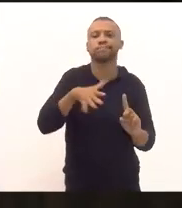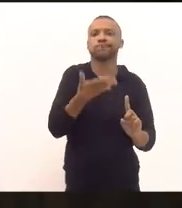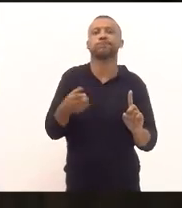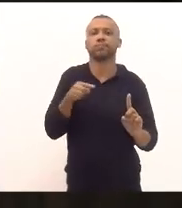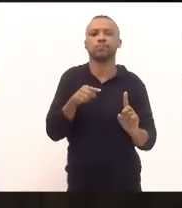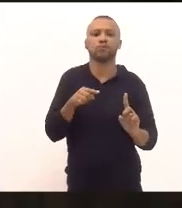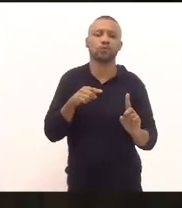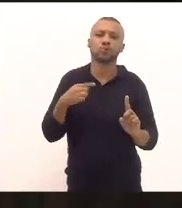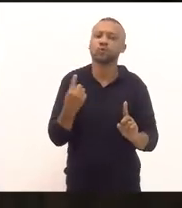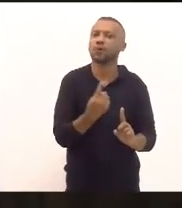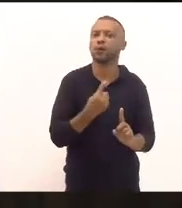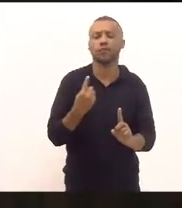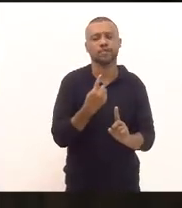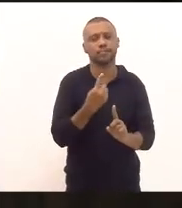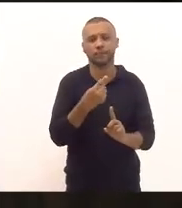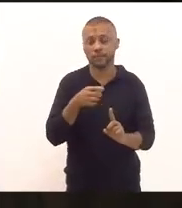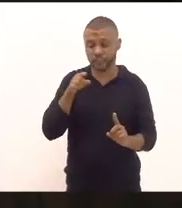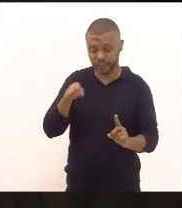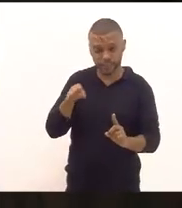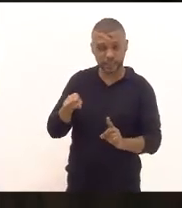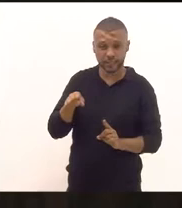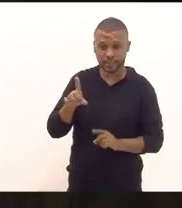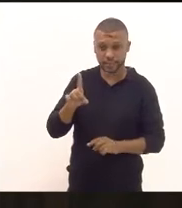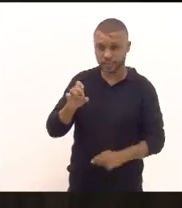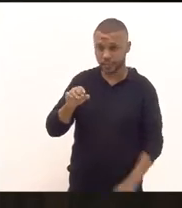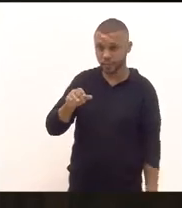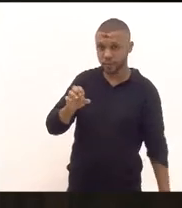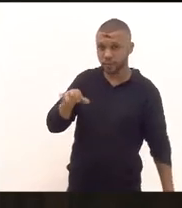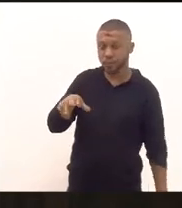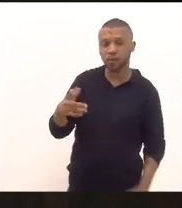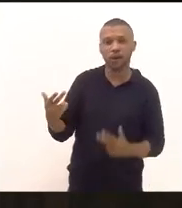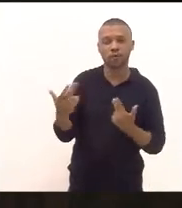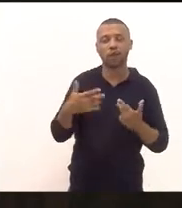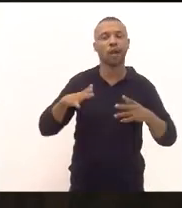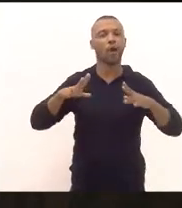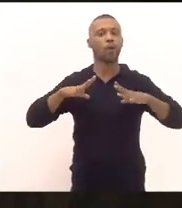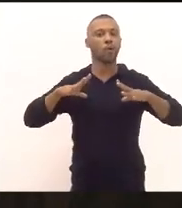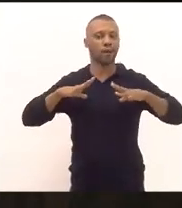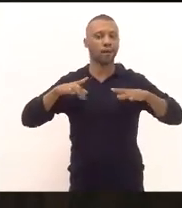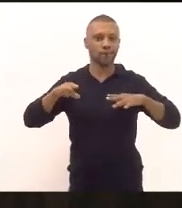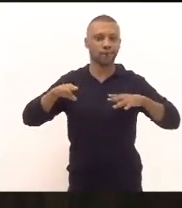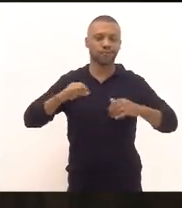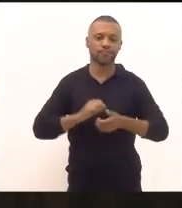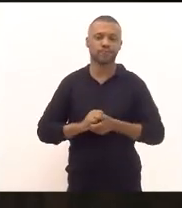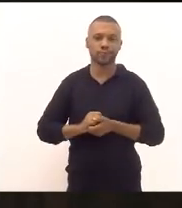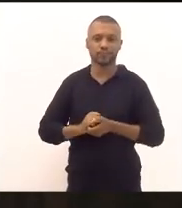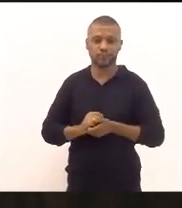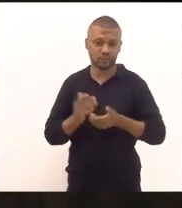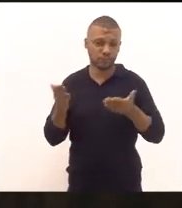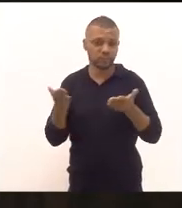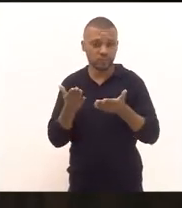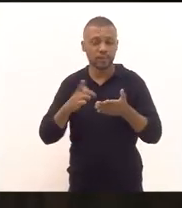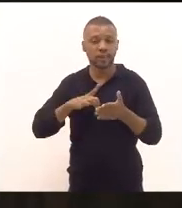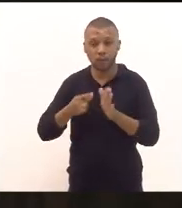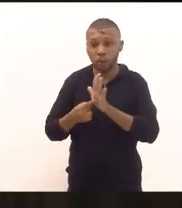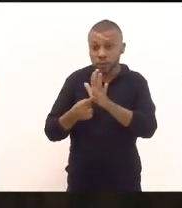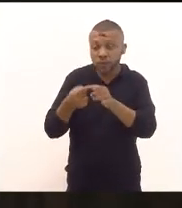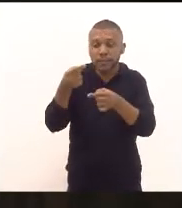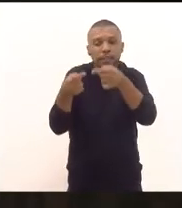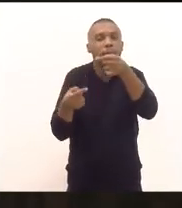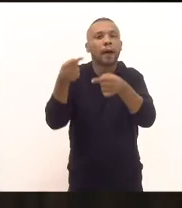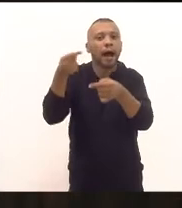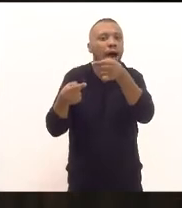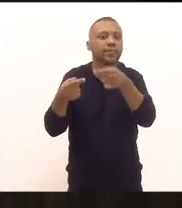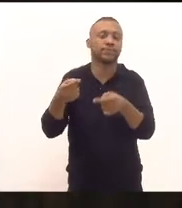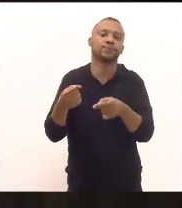afinal de contas demissão também né goleiro e vem aí com esse debate